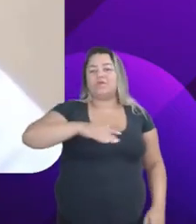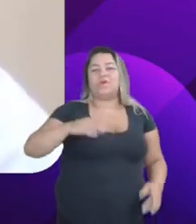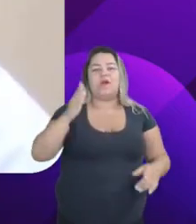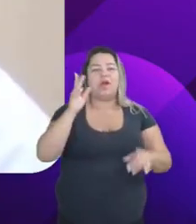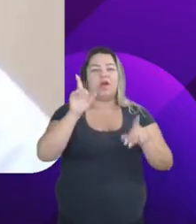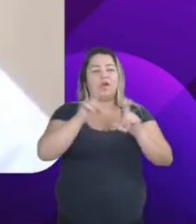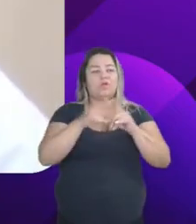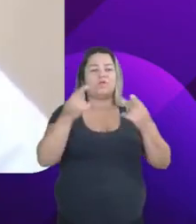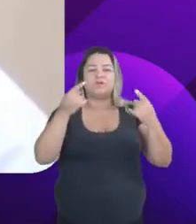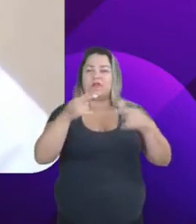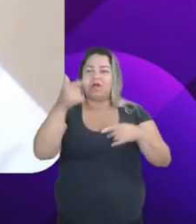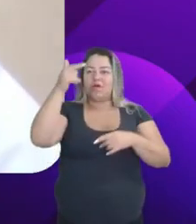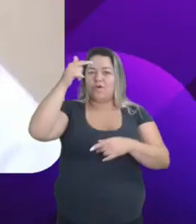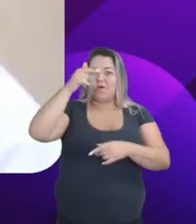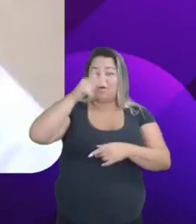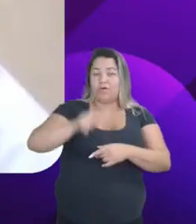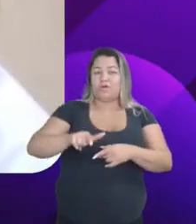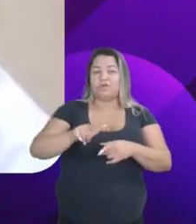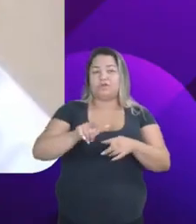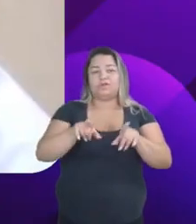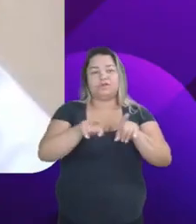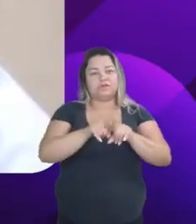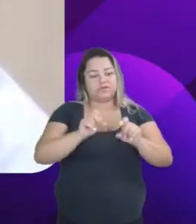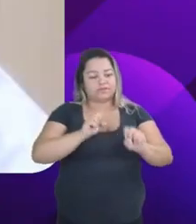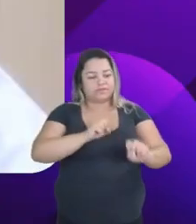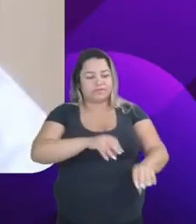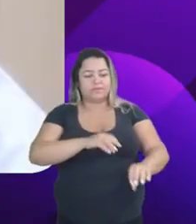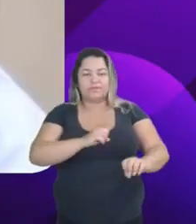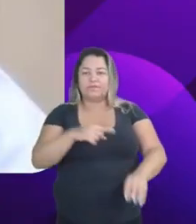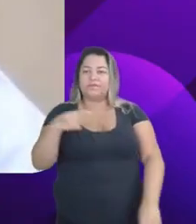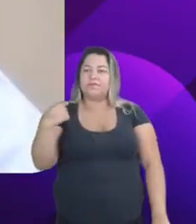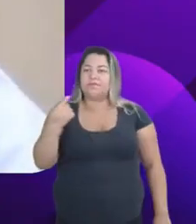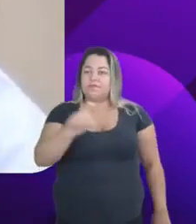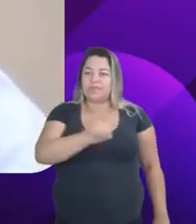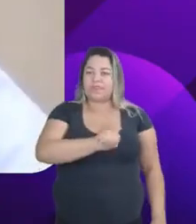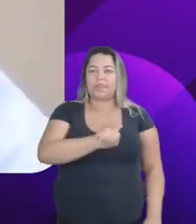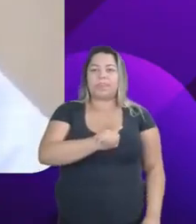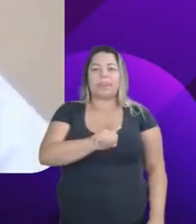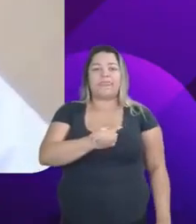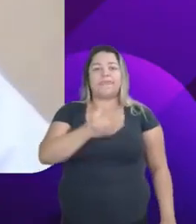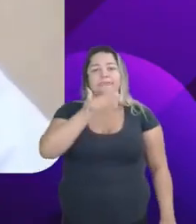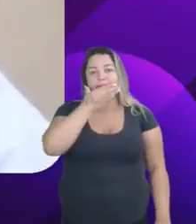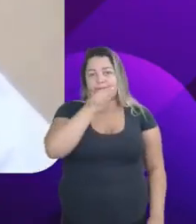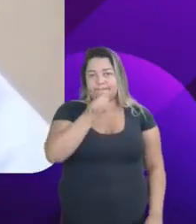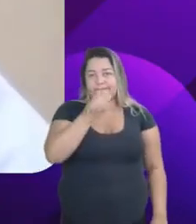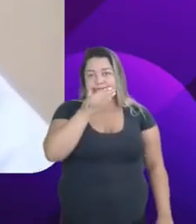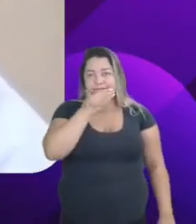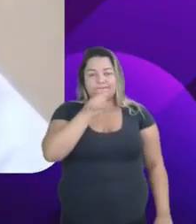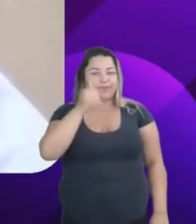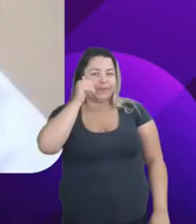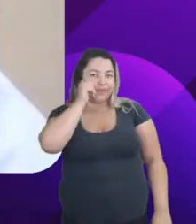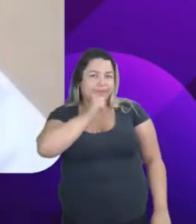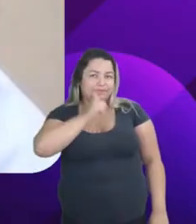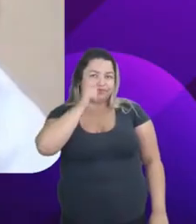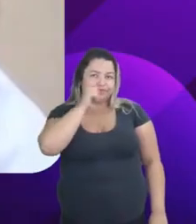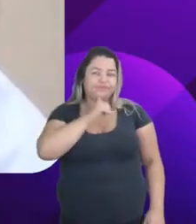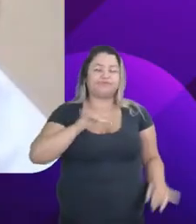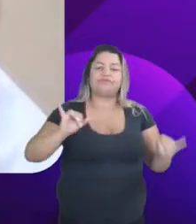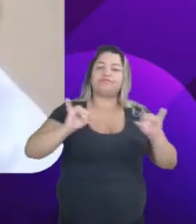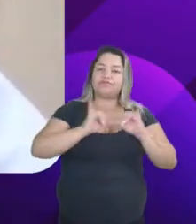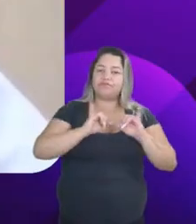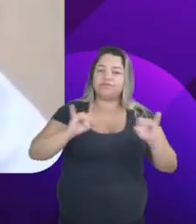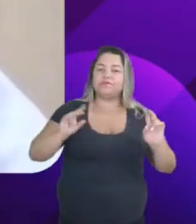mulher. Mas, enfim, a gente vai ensinando para nossos meninos e meninas